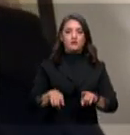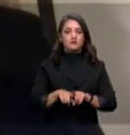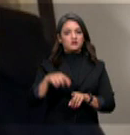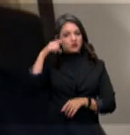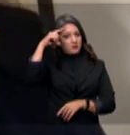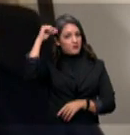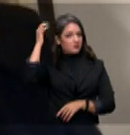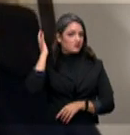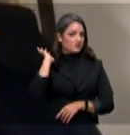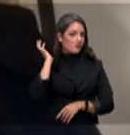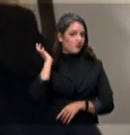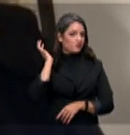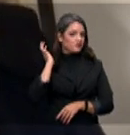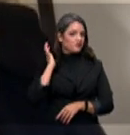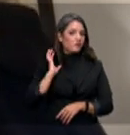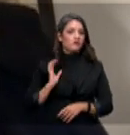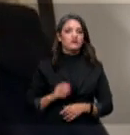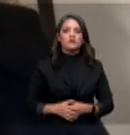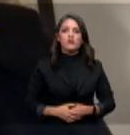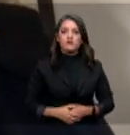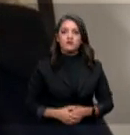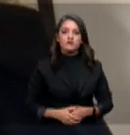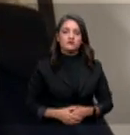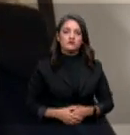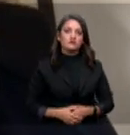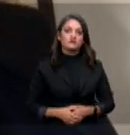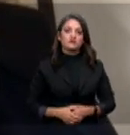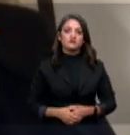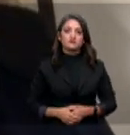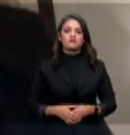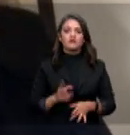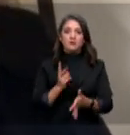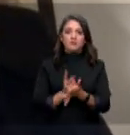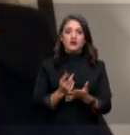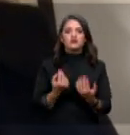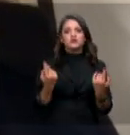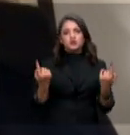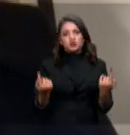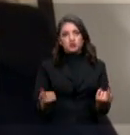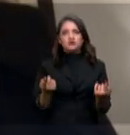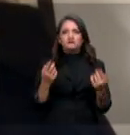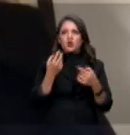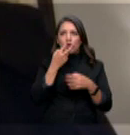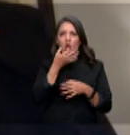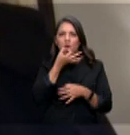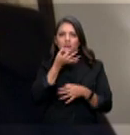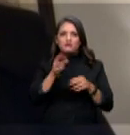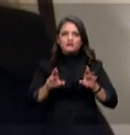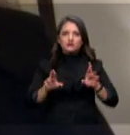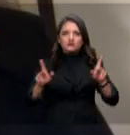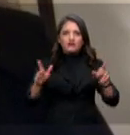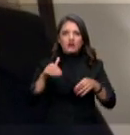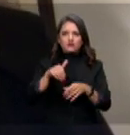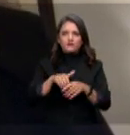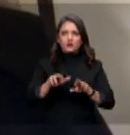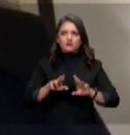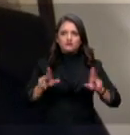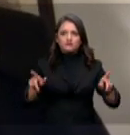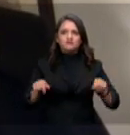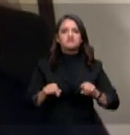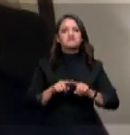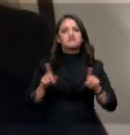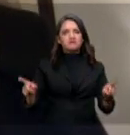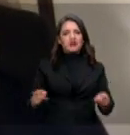armação metálica, leve, discreta. Usa toga preta por cima do terno escuro, camisa branca,